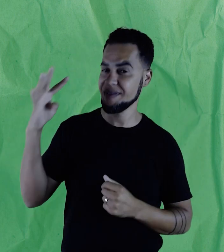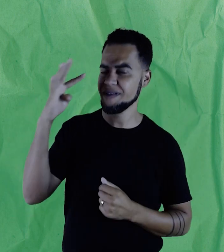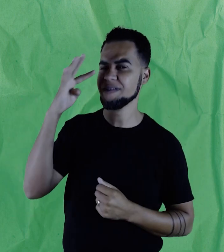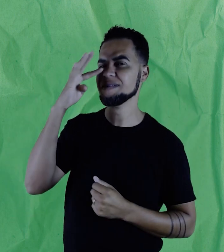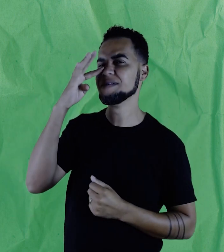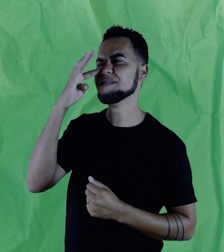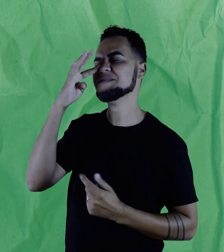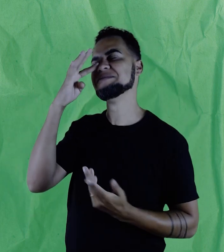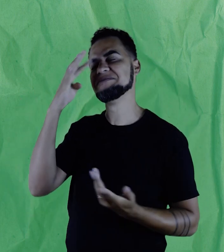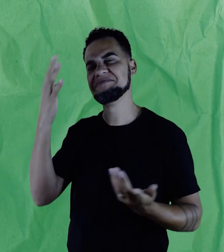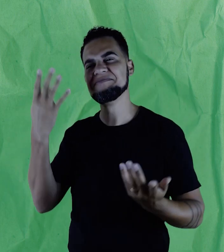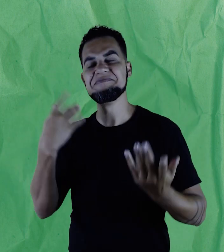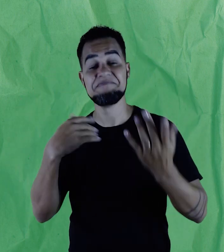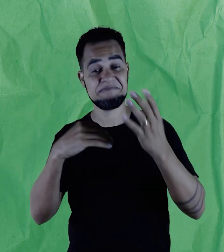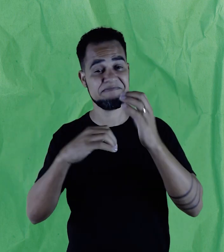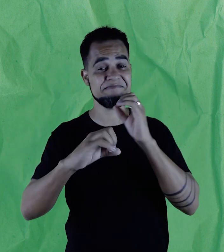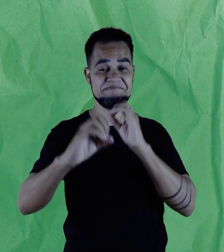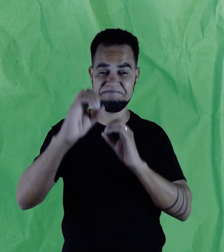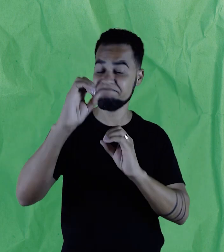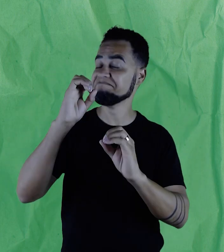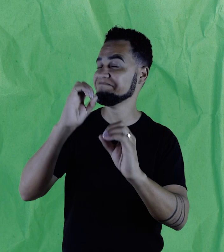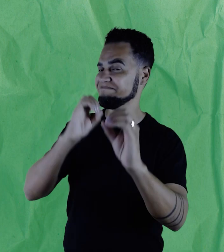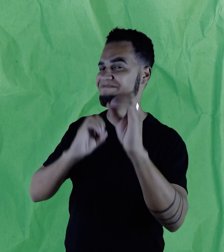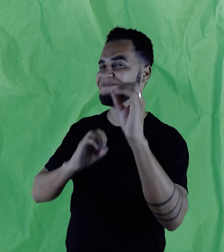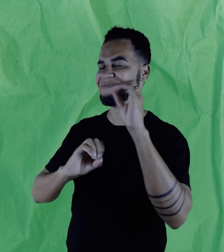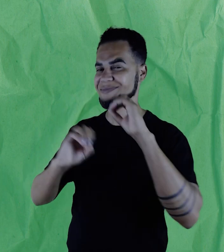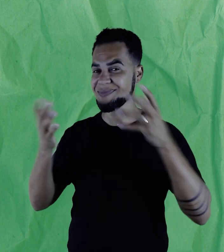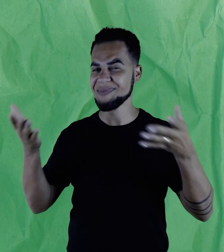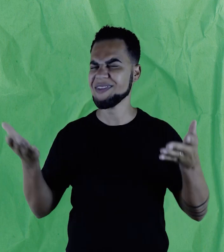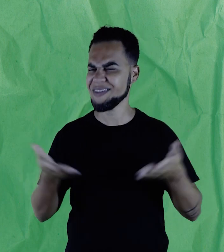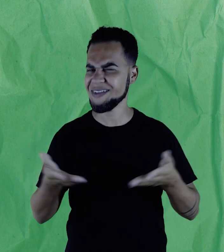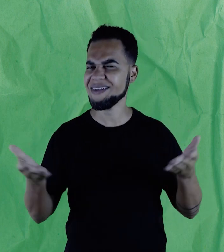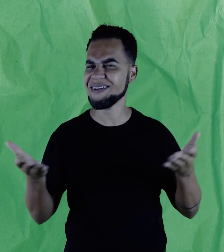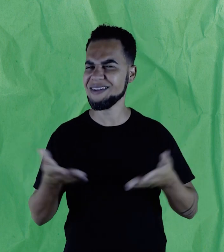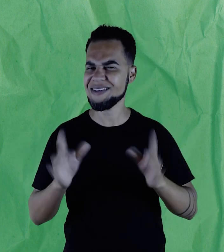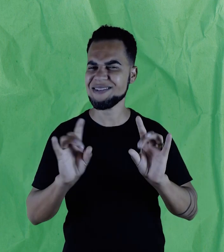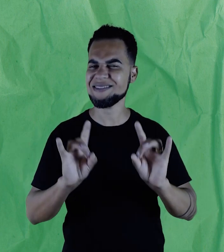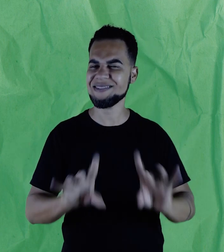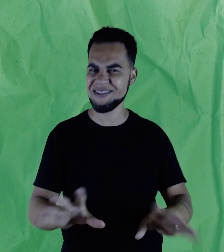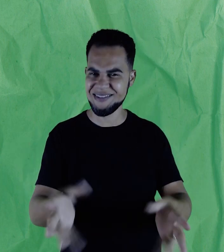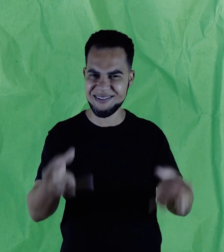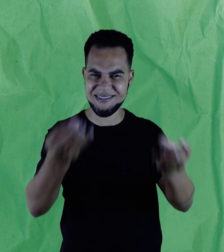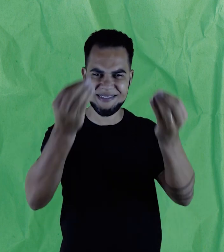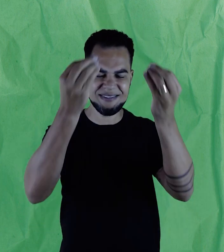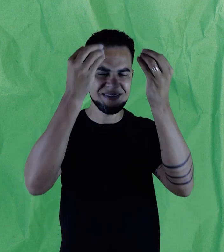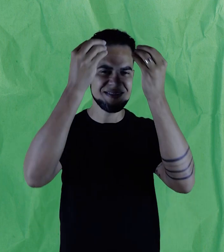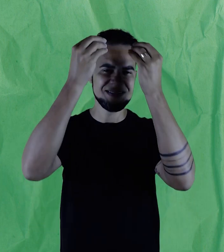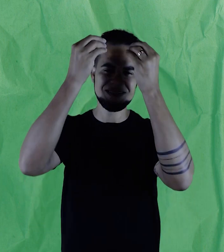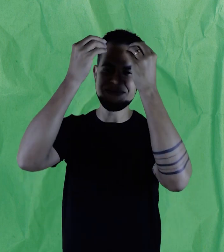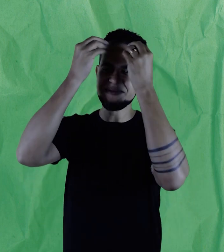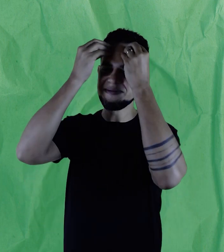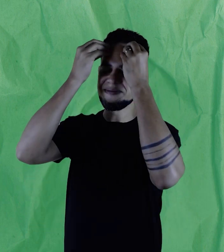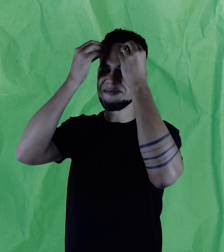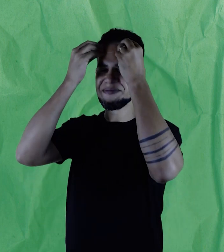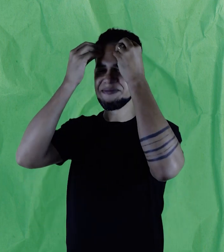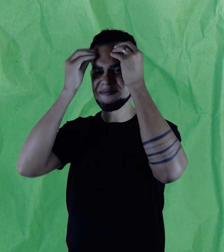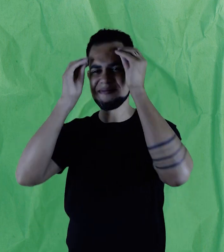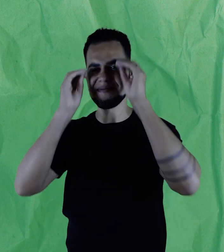impressionar. Uou, uou, agora é só decorar.